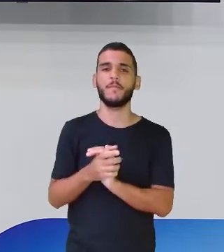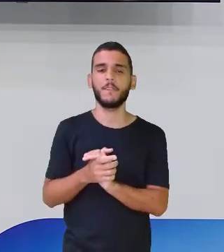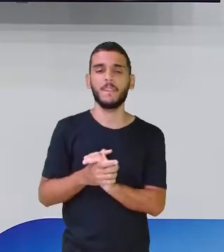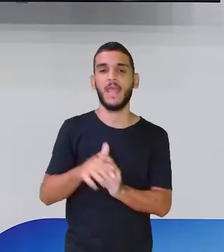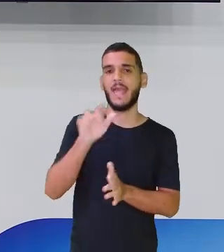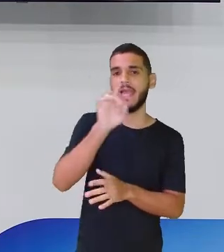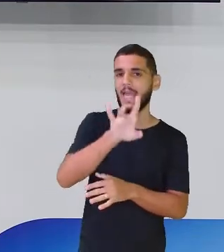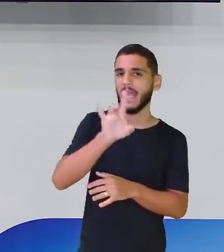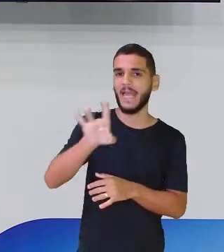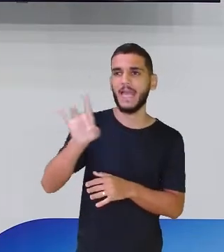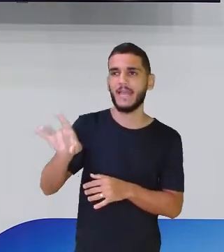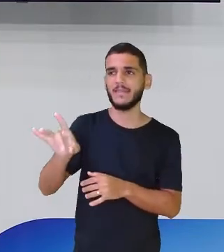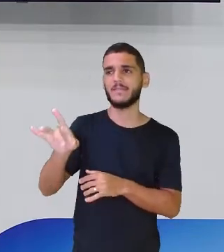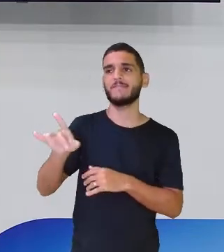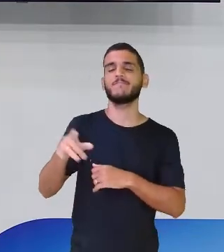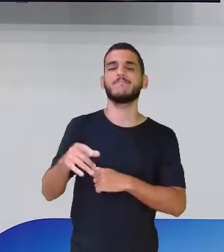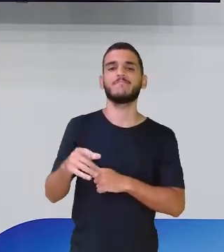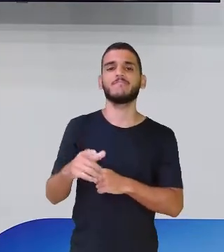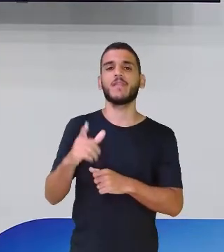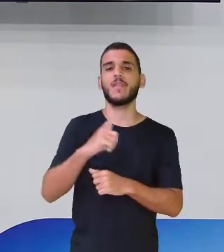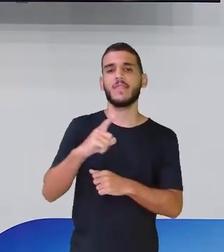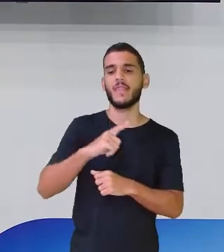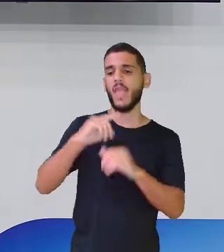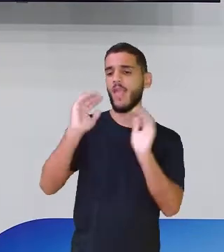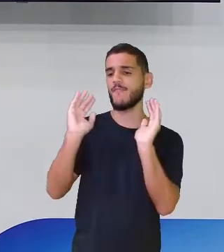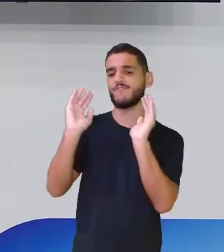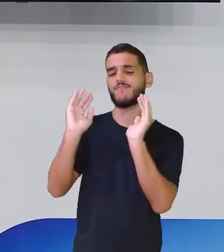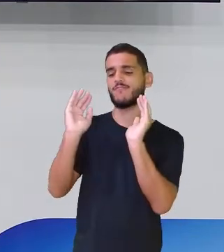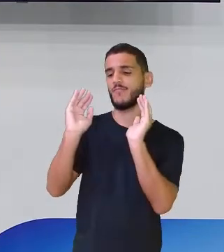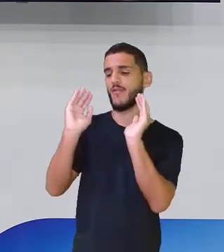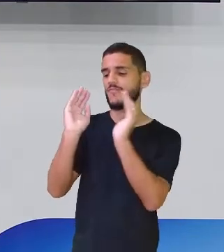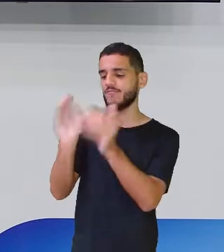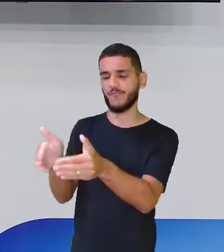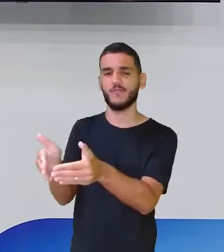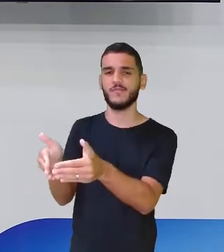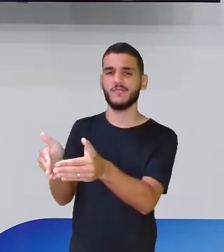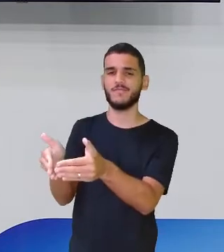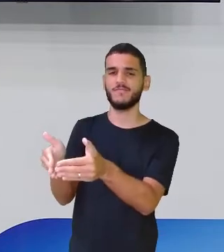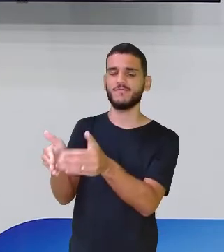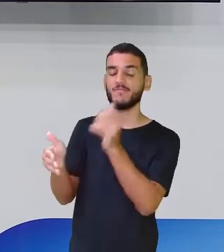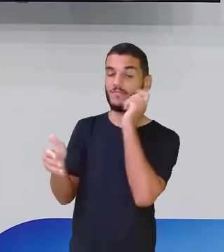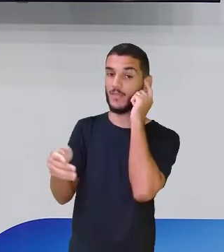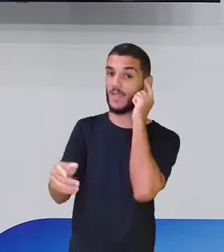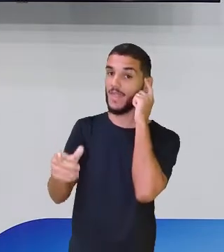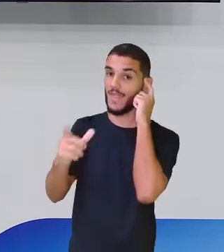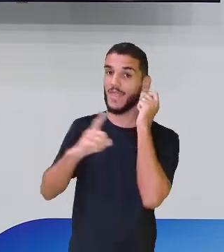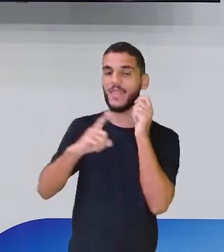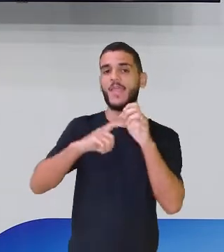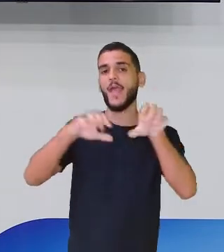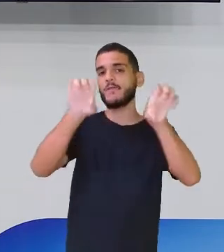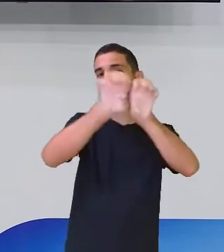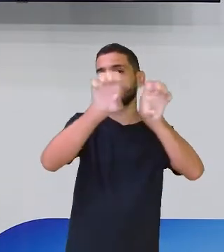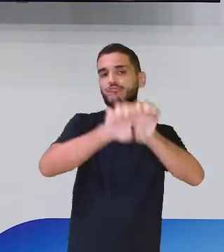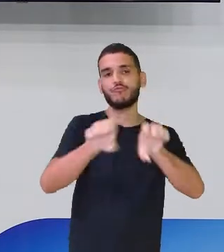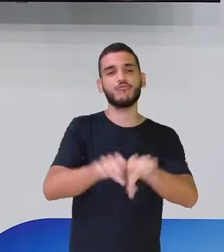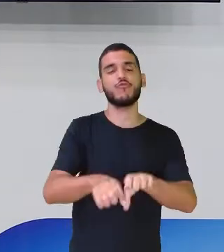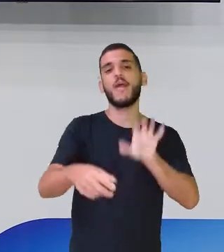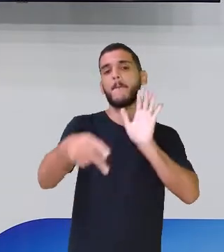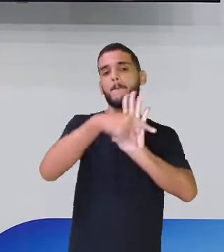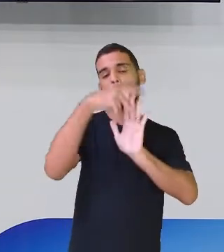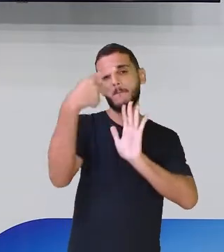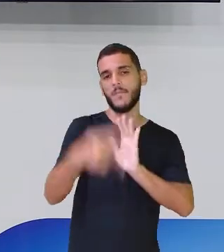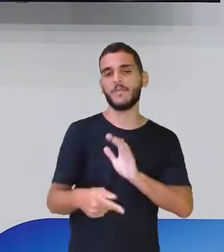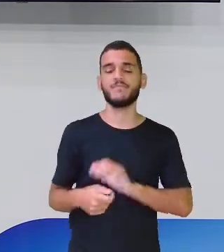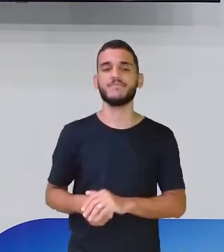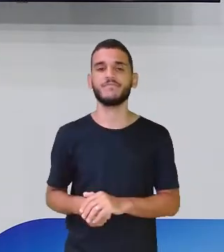som vai ser específico. Vai ter sua própria estrutura. Então, a gente já